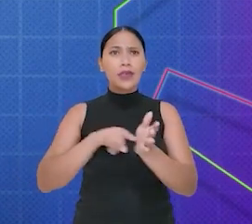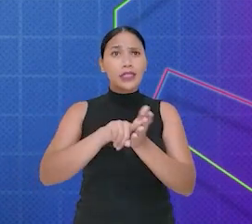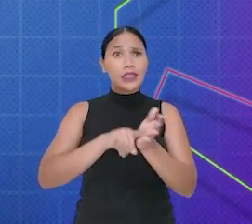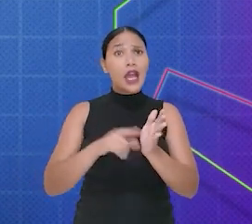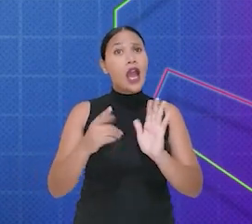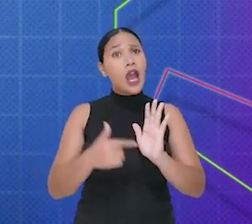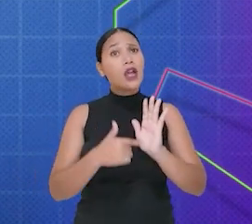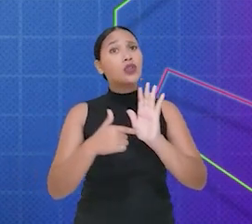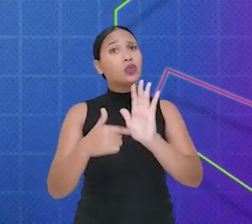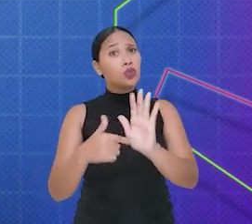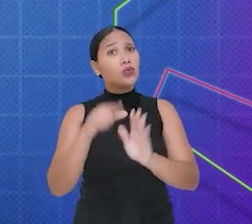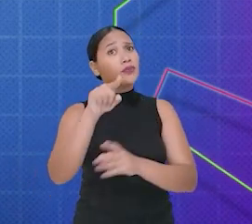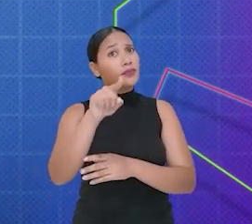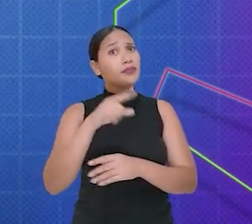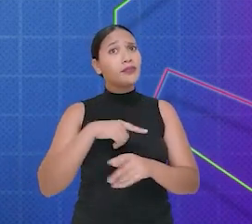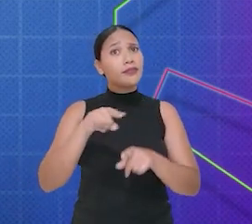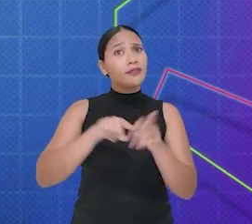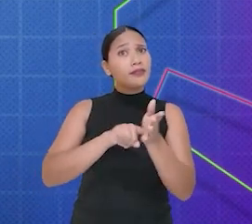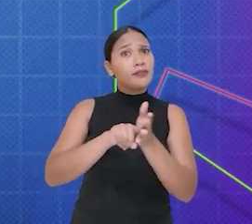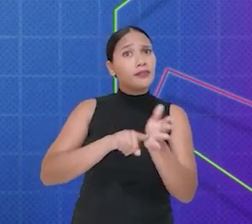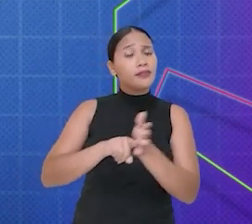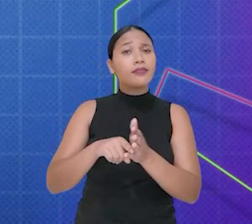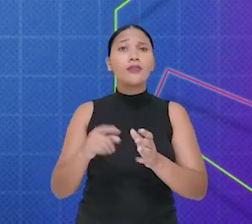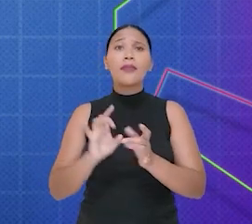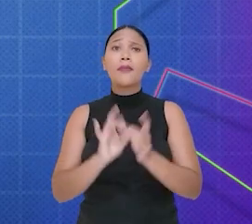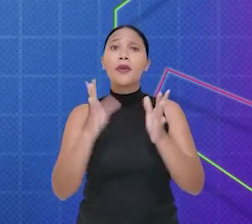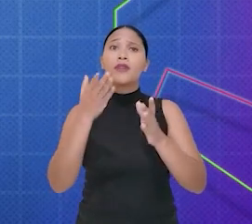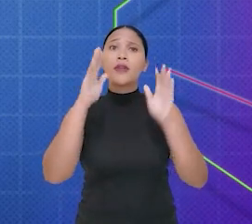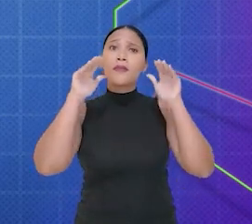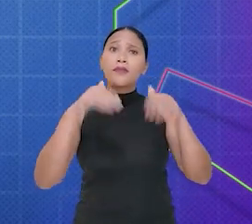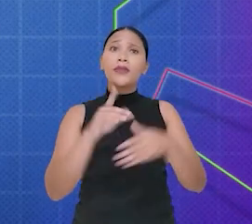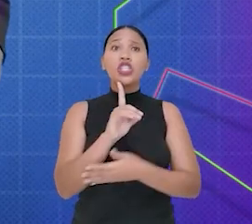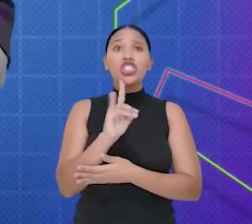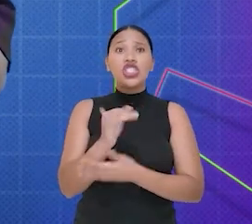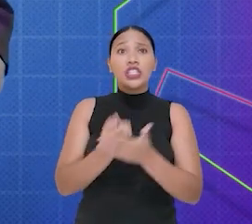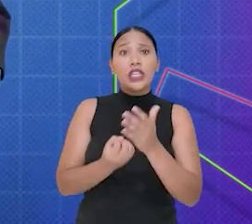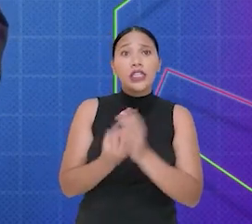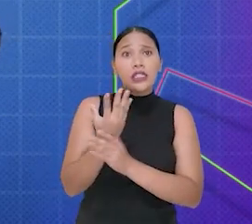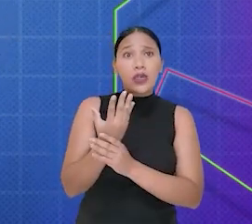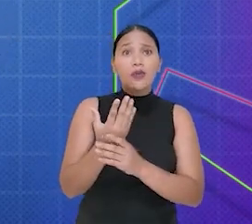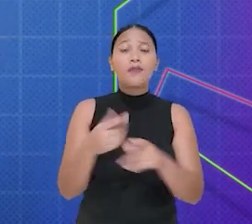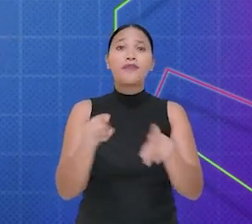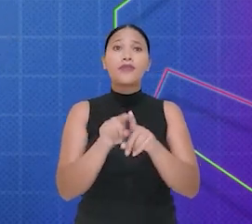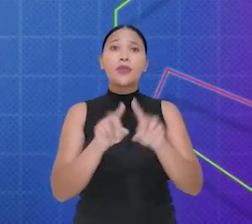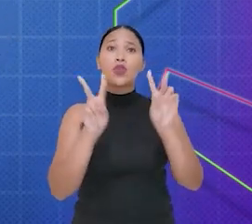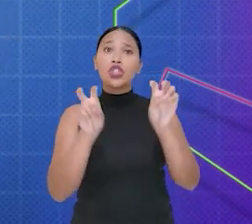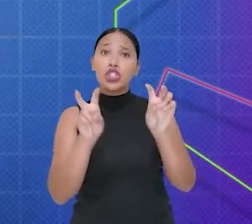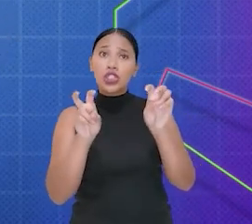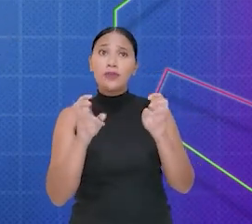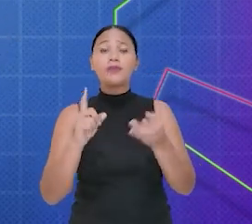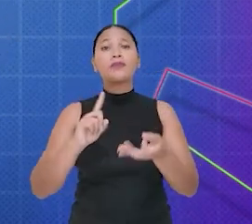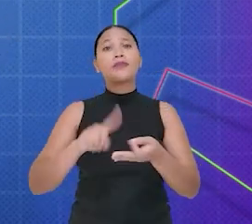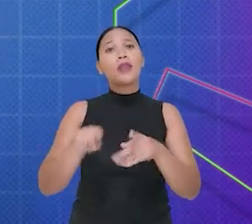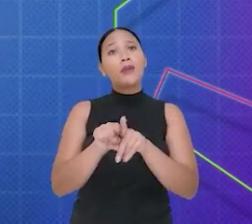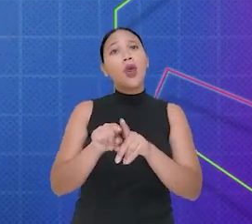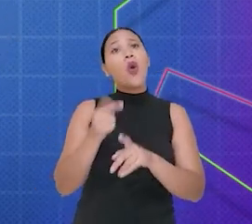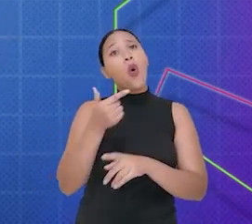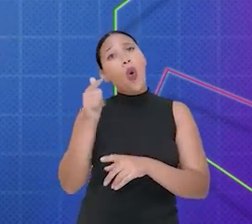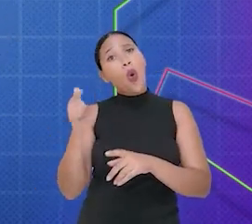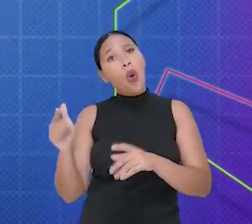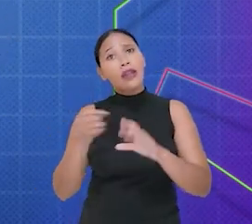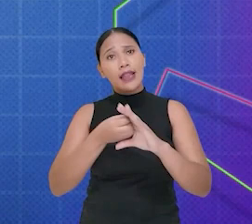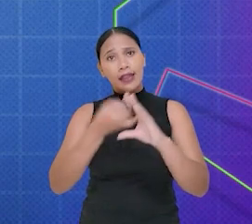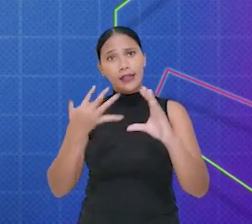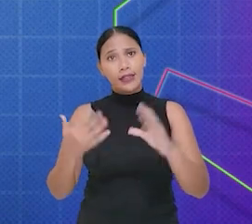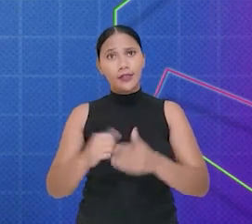filtros de pesquisa ajudam a refinar a sua busca de pesquisa, permitindo que você especifique a data de criação do arquivo, o tipo de arquivo